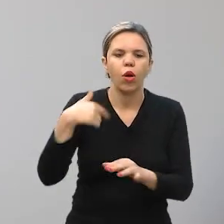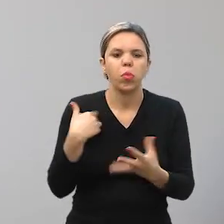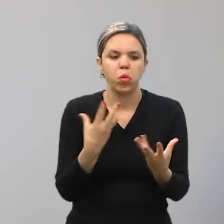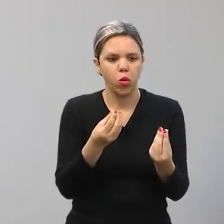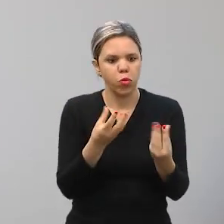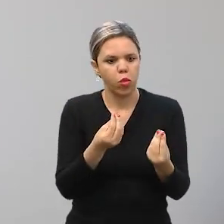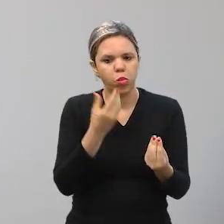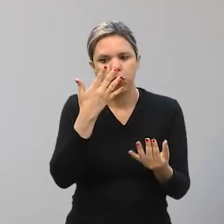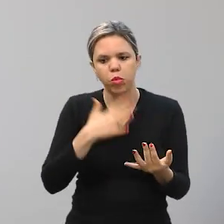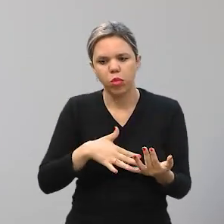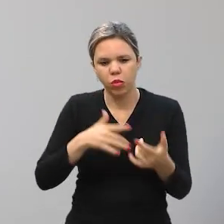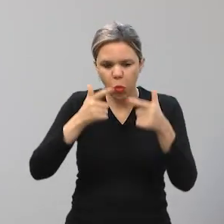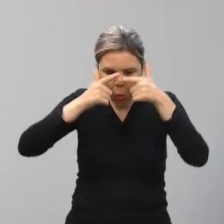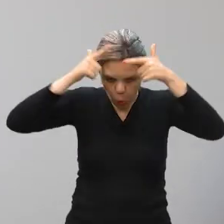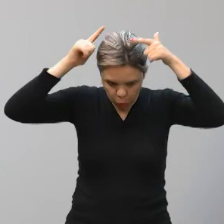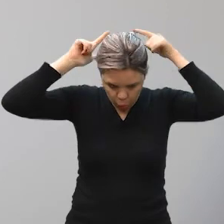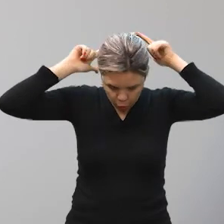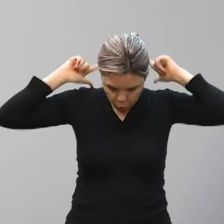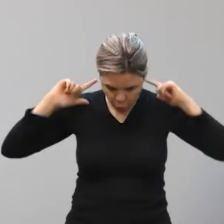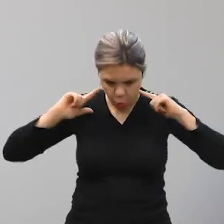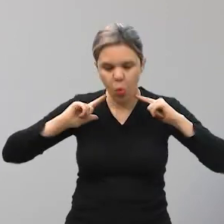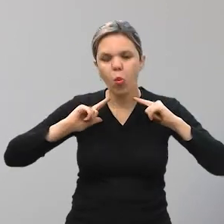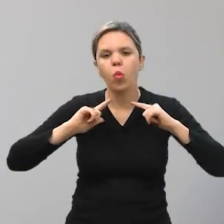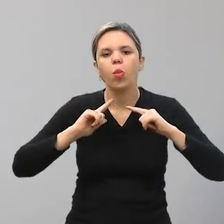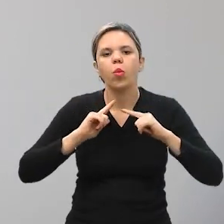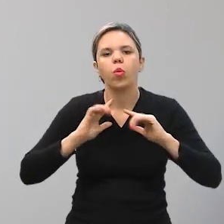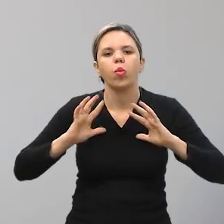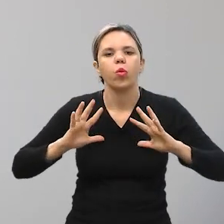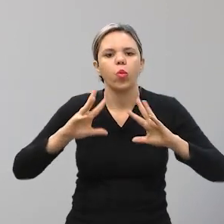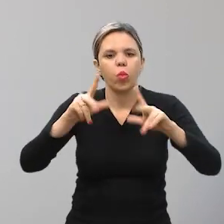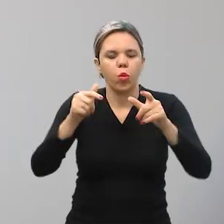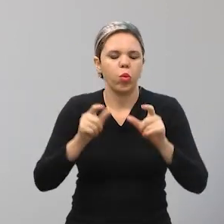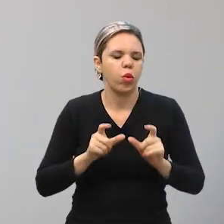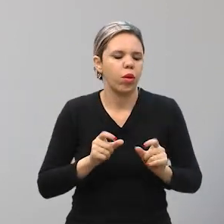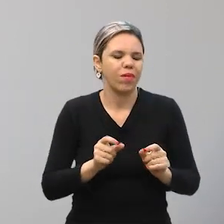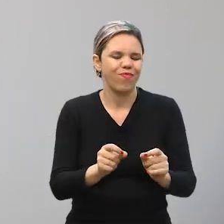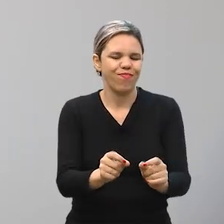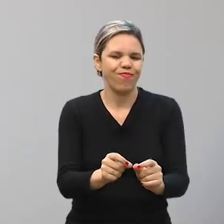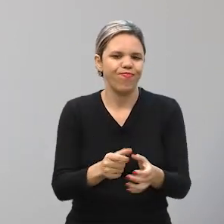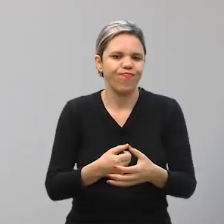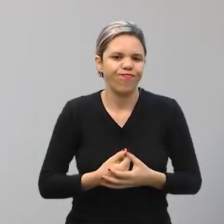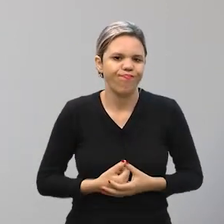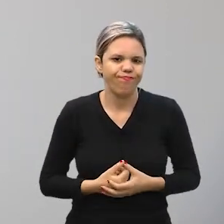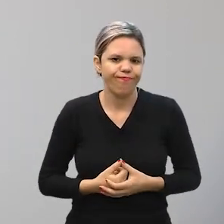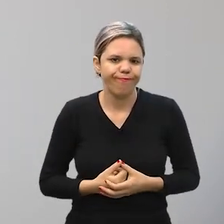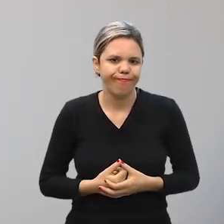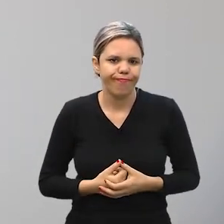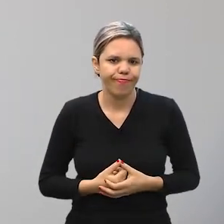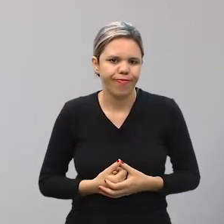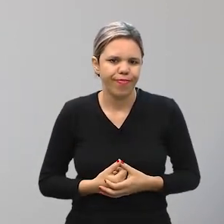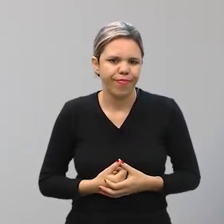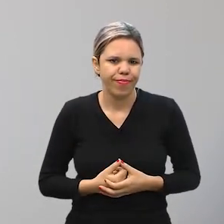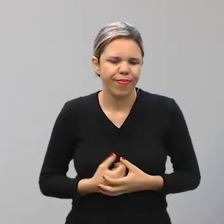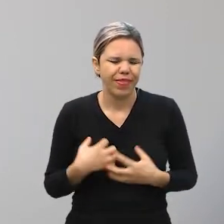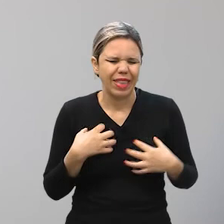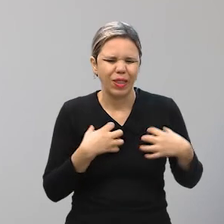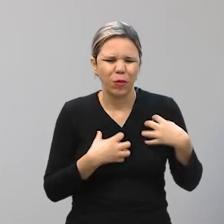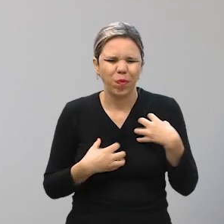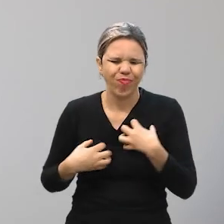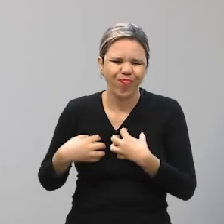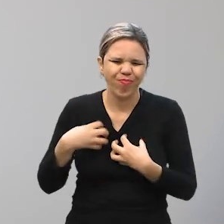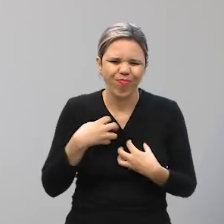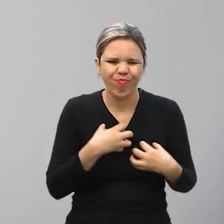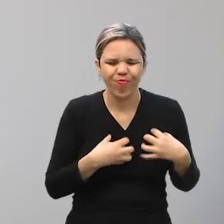de crianças carequinhas, todas com câncer. Me deu uma dor na alma